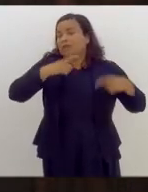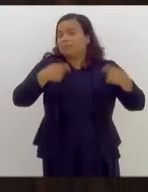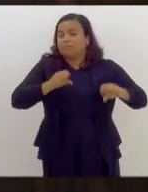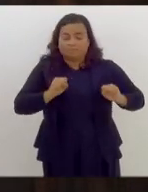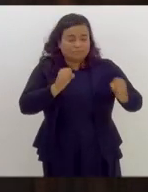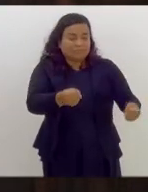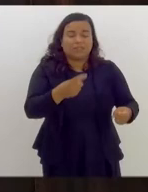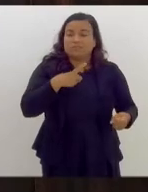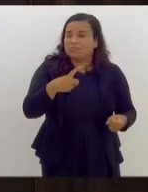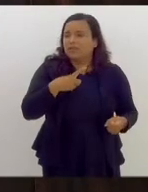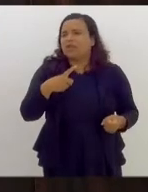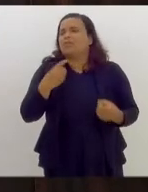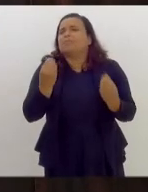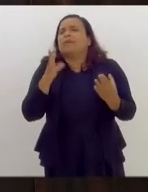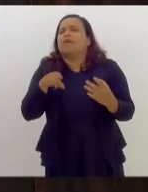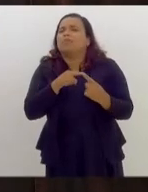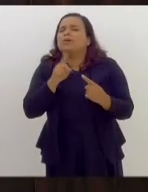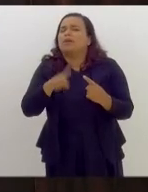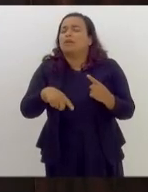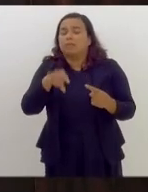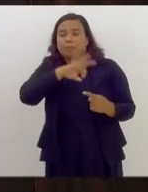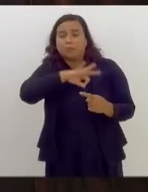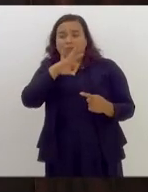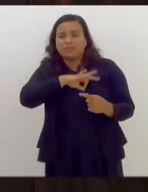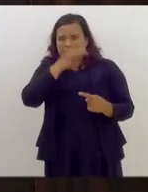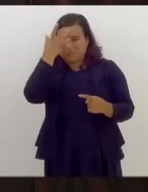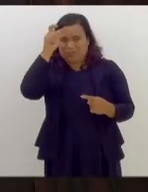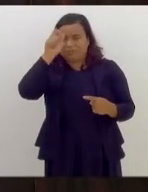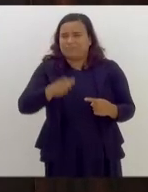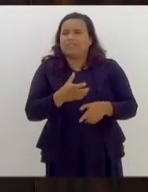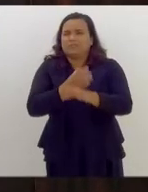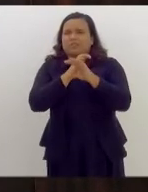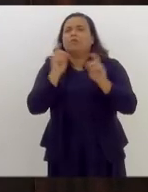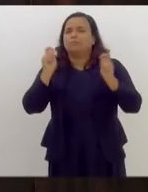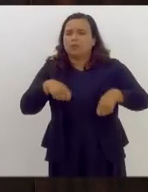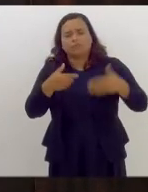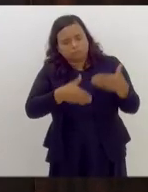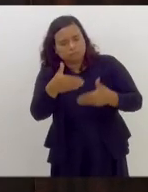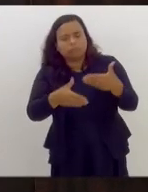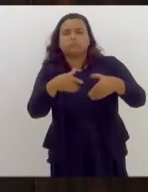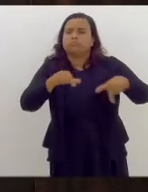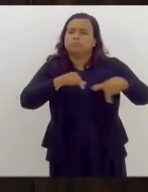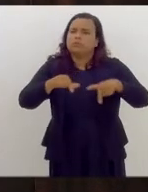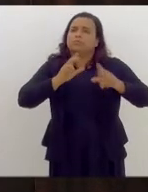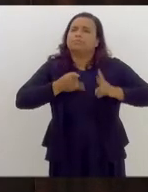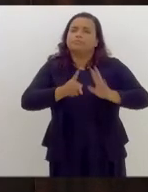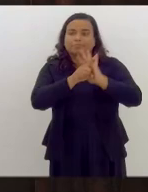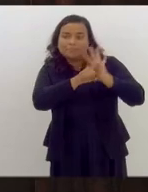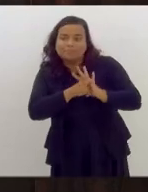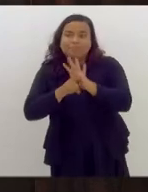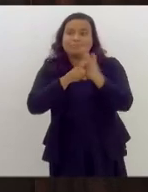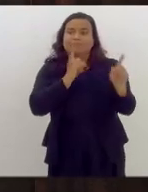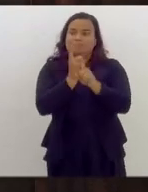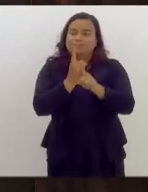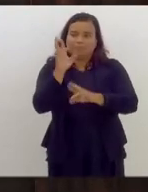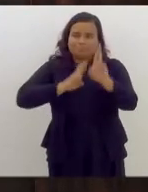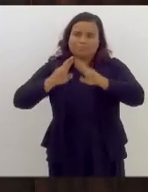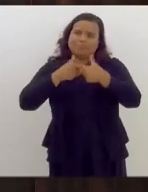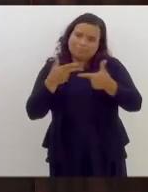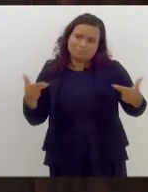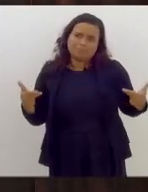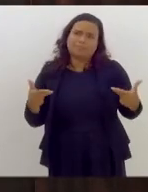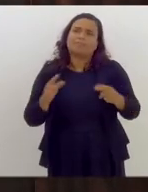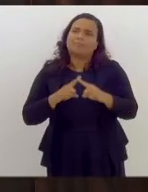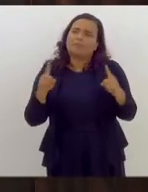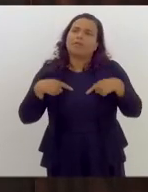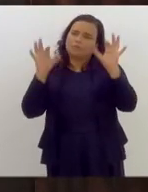ter para que o policial civil possa dar o prosseguimento às suas investigações. Mas é